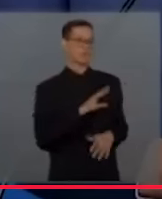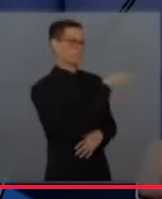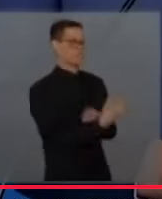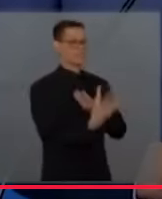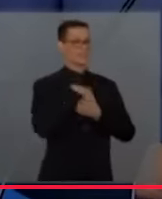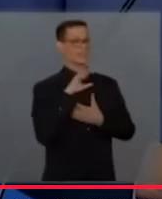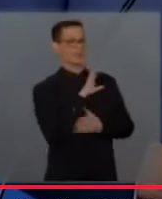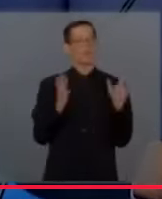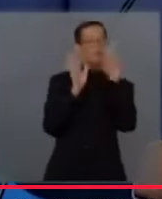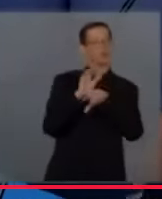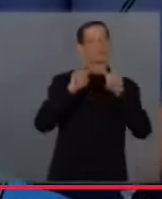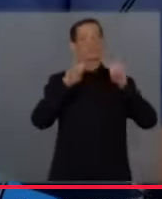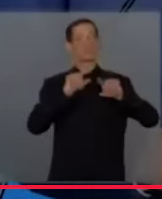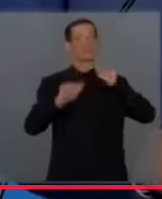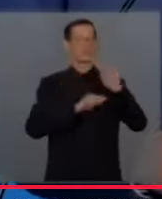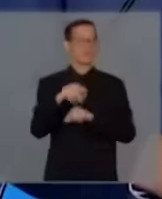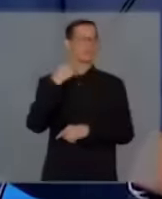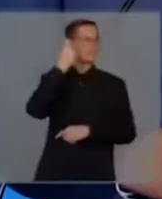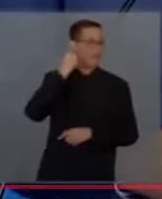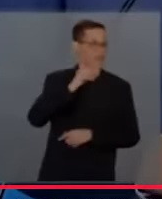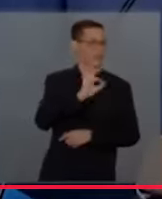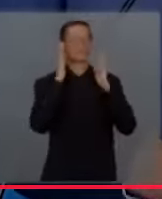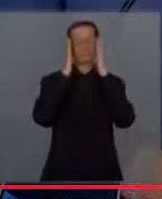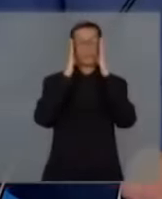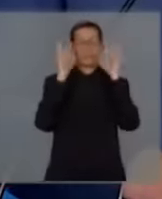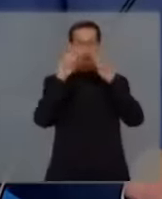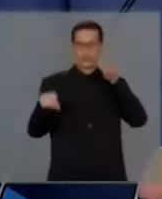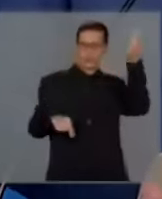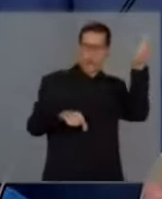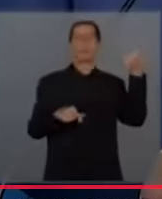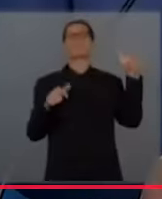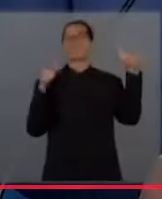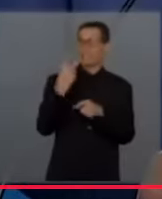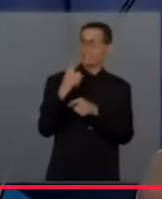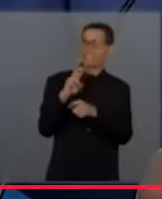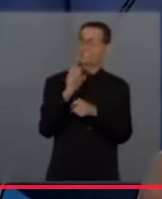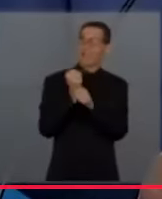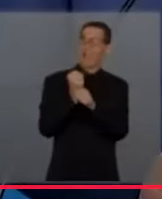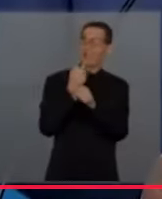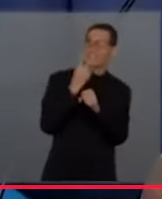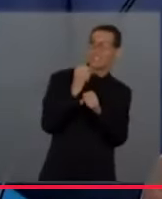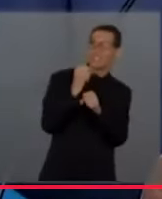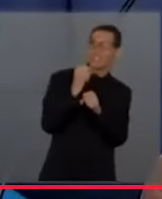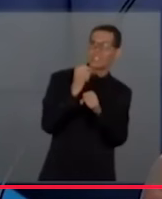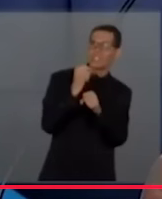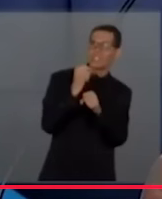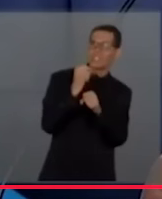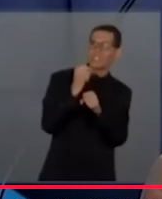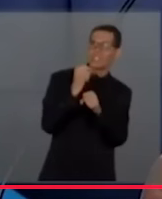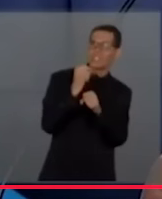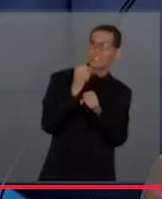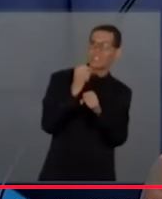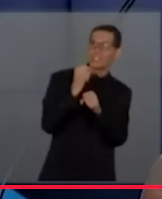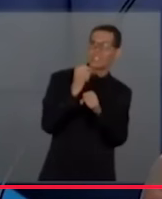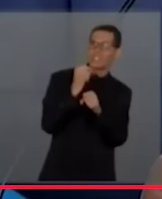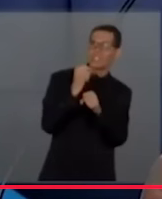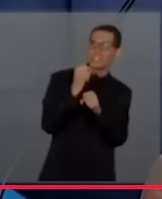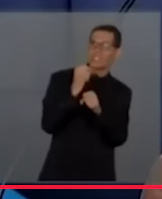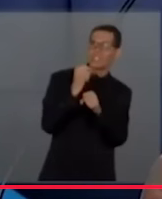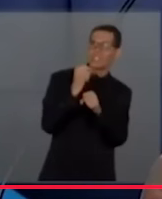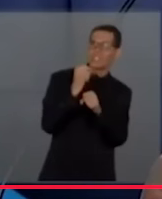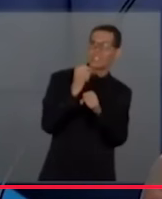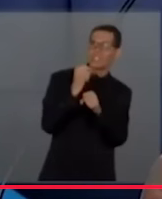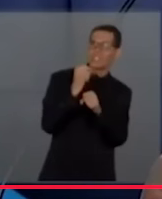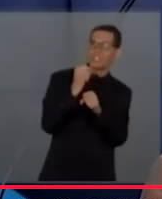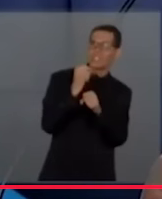isso mas a pergunta aqui foi sobre experiência mas antes de falar sobre experiência essa questão do Caipirão negócio que aconteceu há 15 20 anos atrás tem nada que eu dei tiro essa questão do Caipirão que eu tava